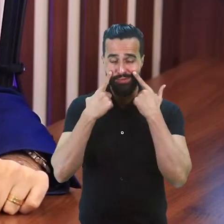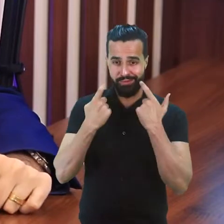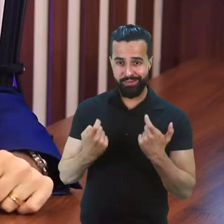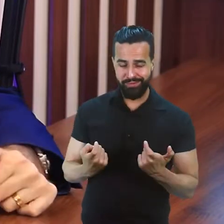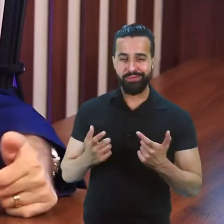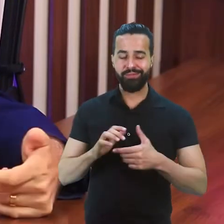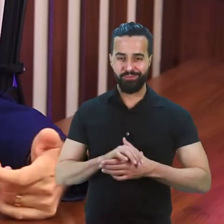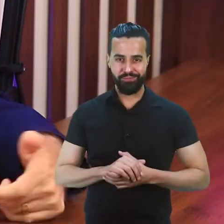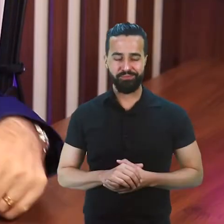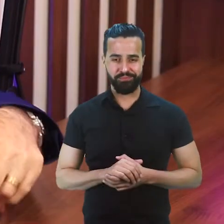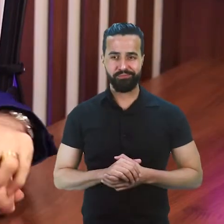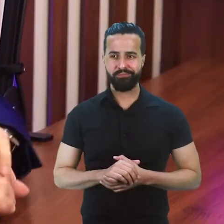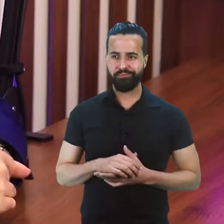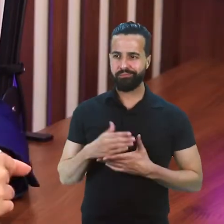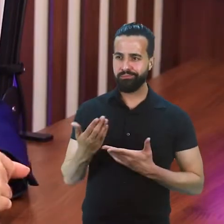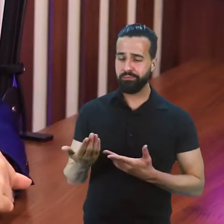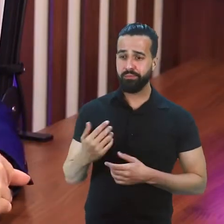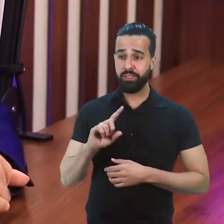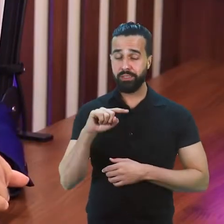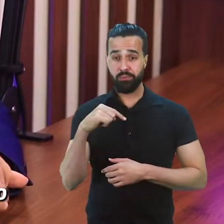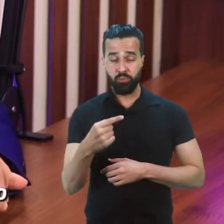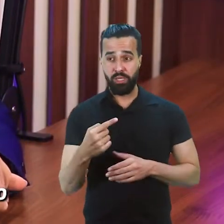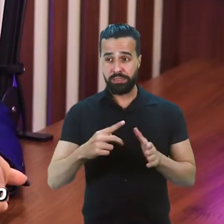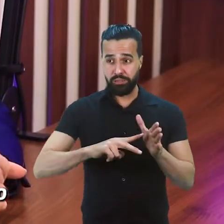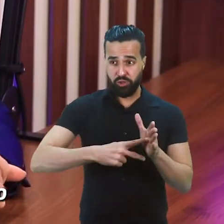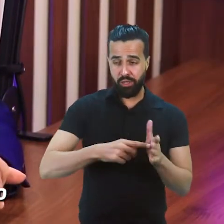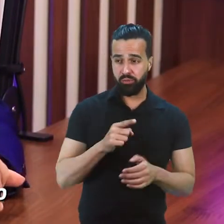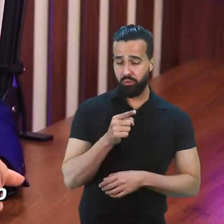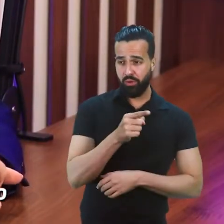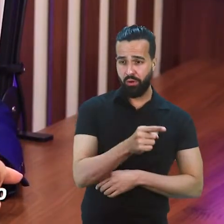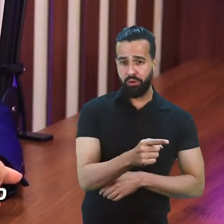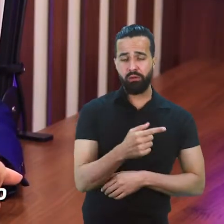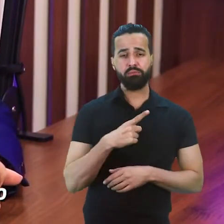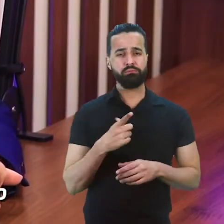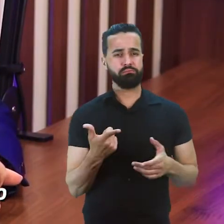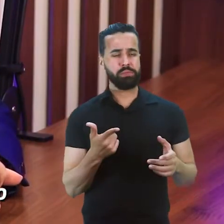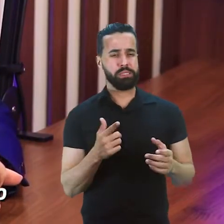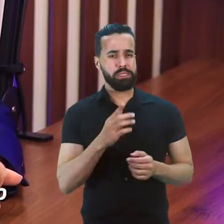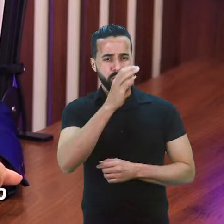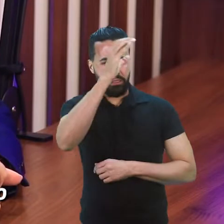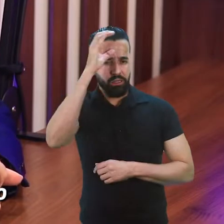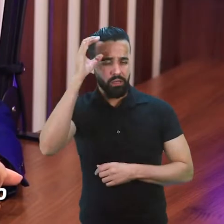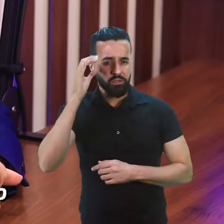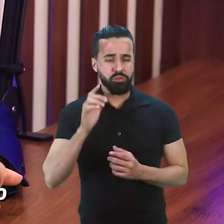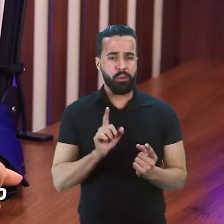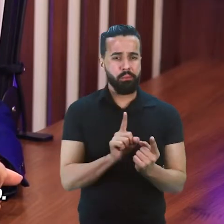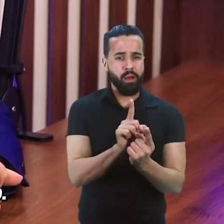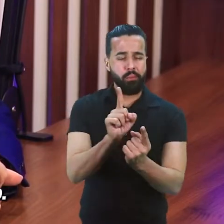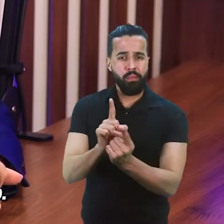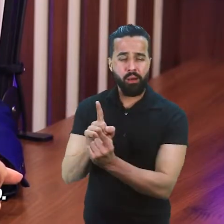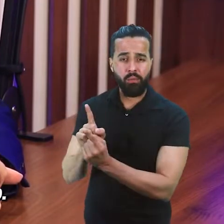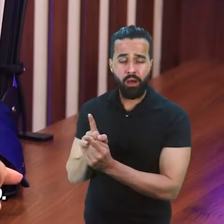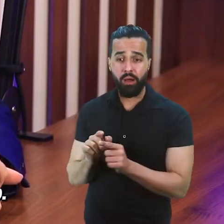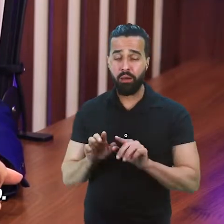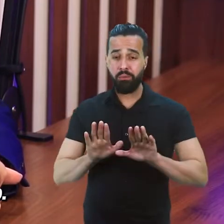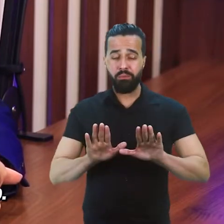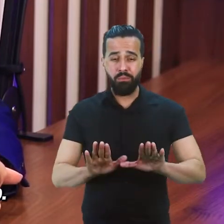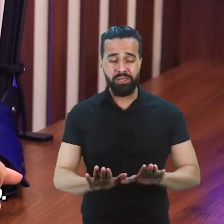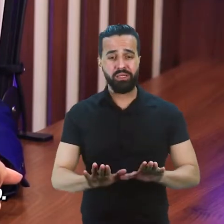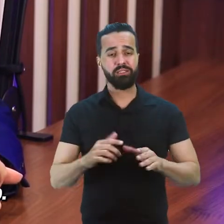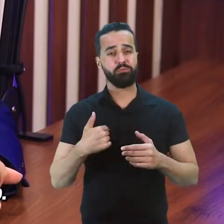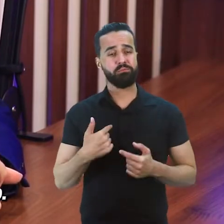momento que fui aumentando a clientela, né? E aí não só do sindicato, né? Eu me vi obrigado a ter um